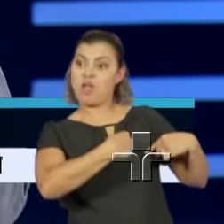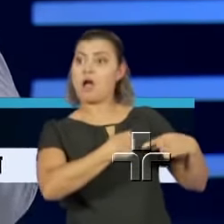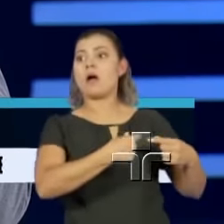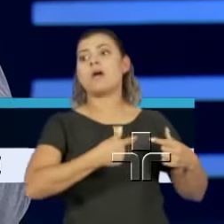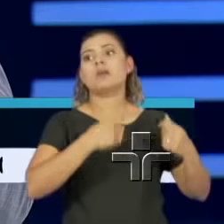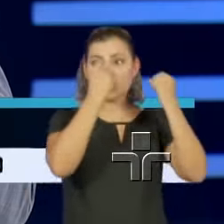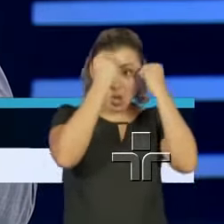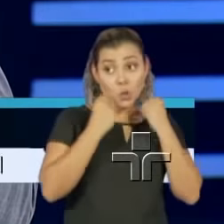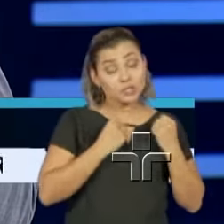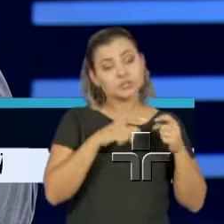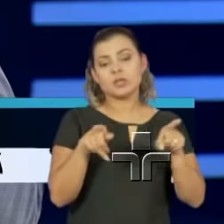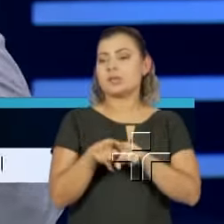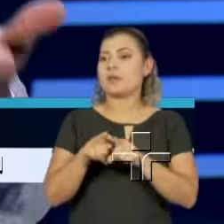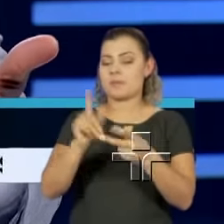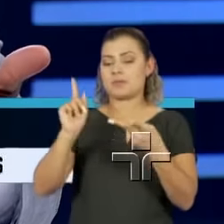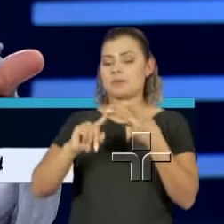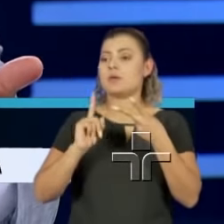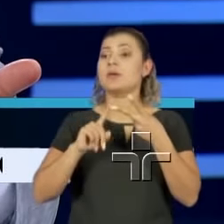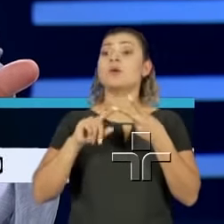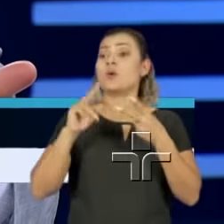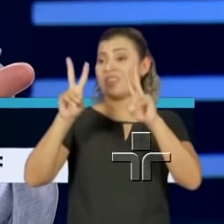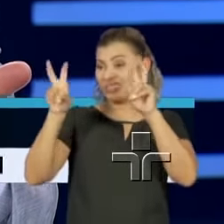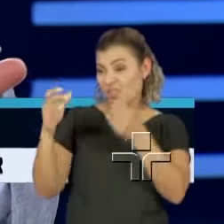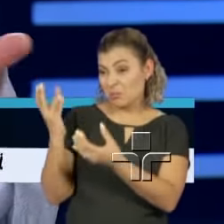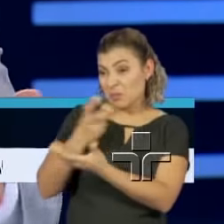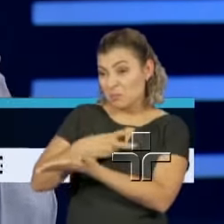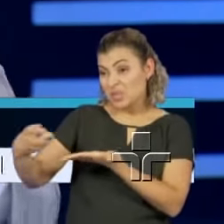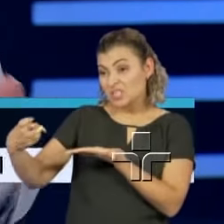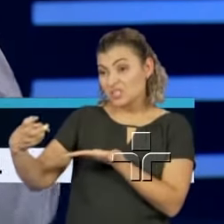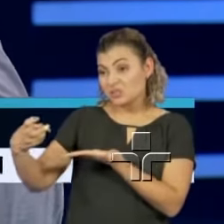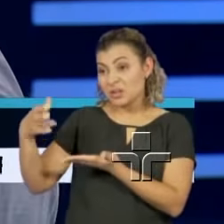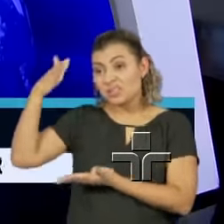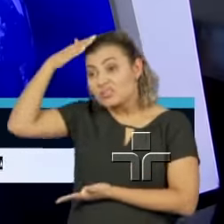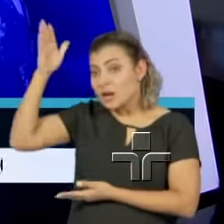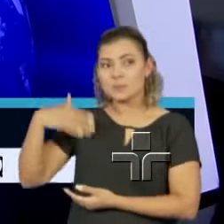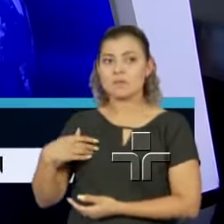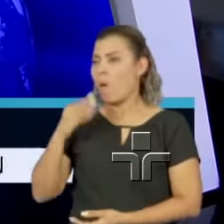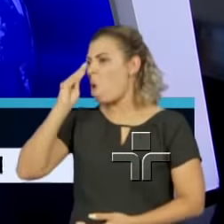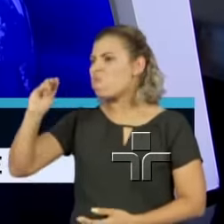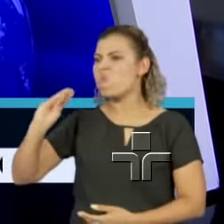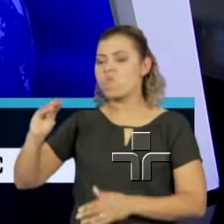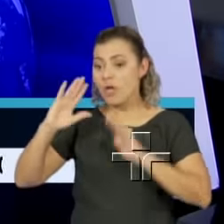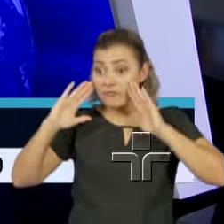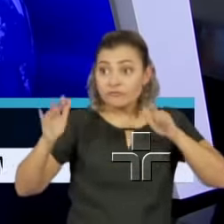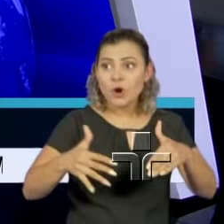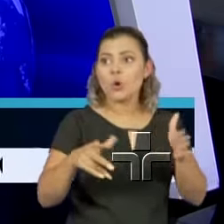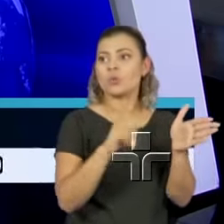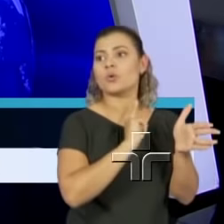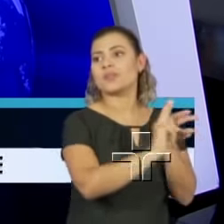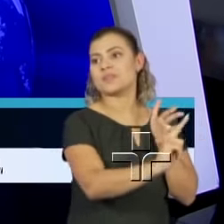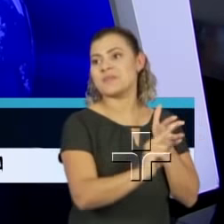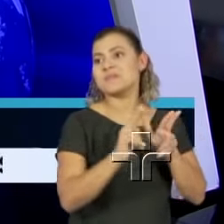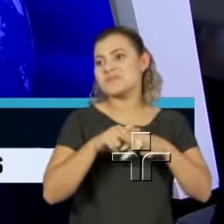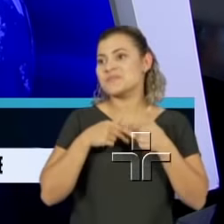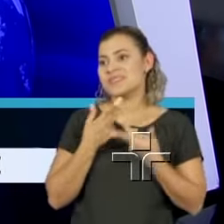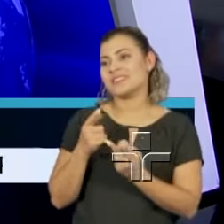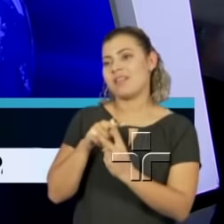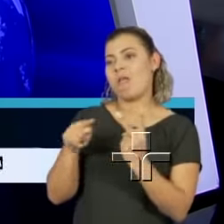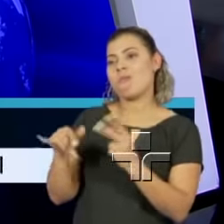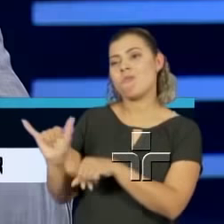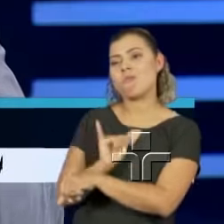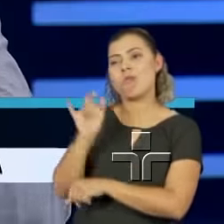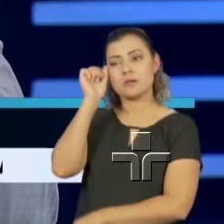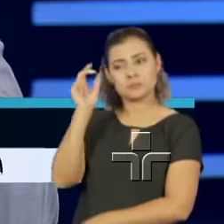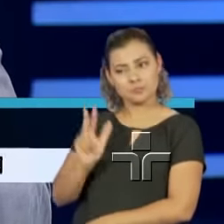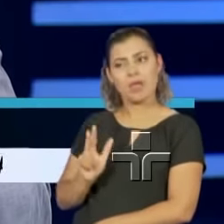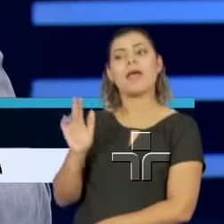público interno, tirar, né, o tema do impeachment de discussão e trazer o tema agora do Oriente Médio. Então, isso ficou,